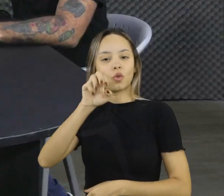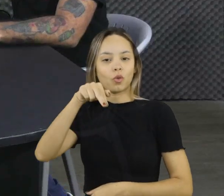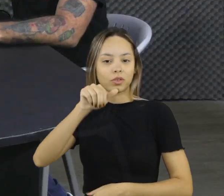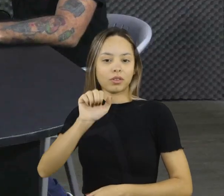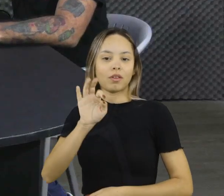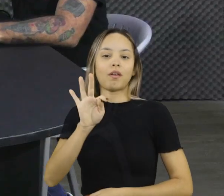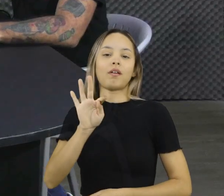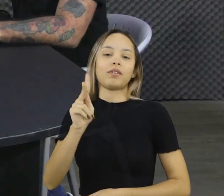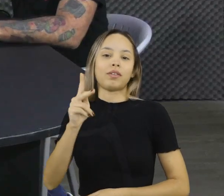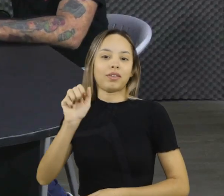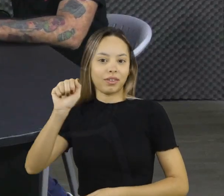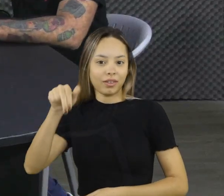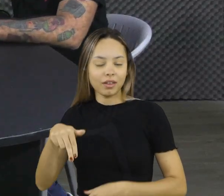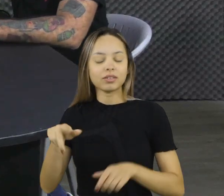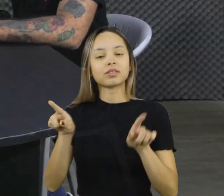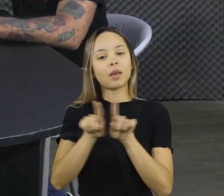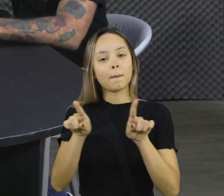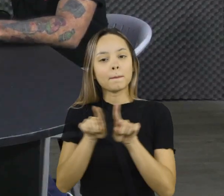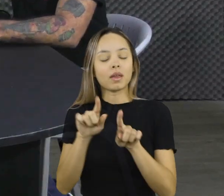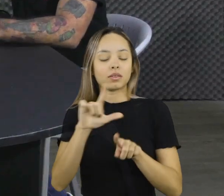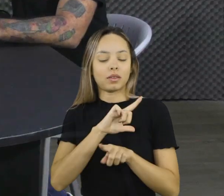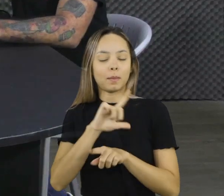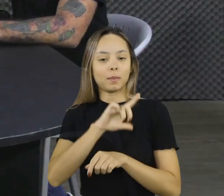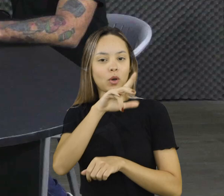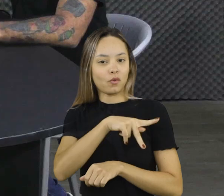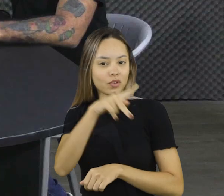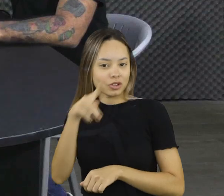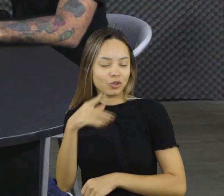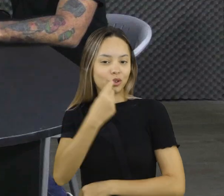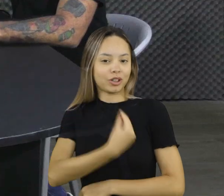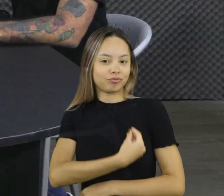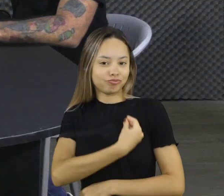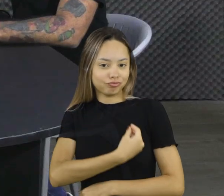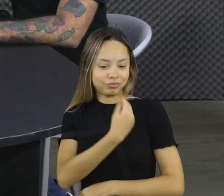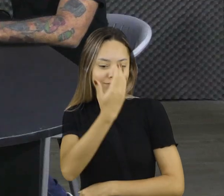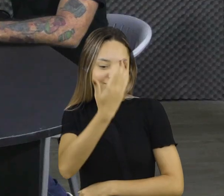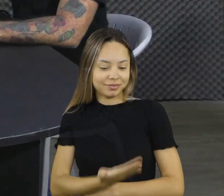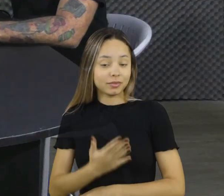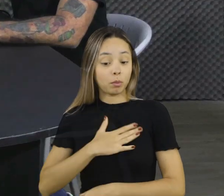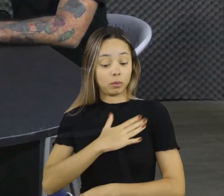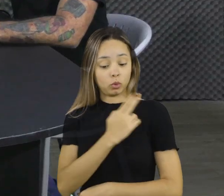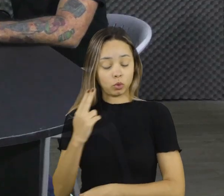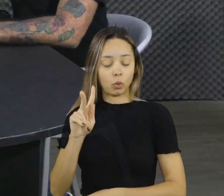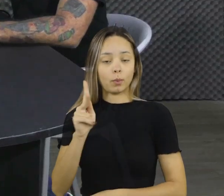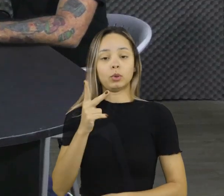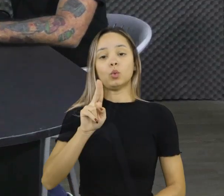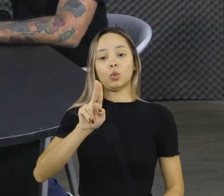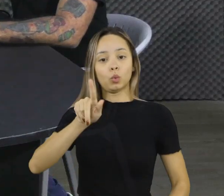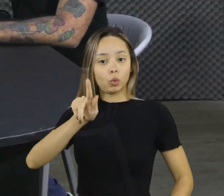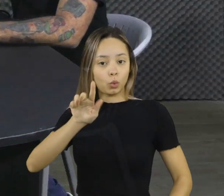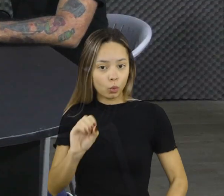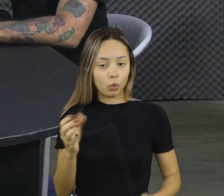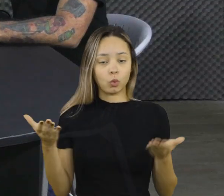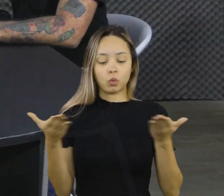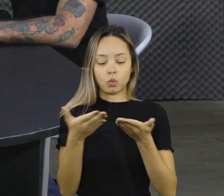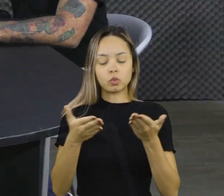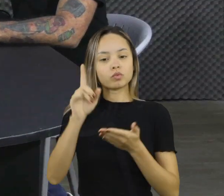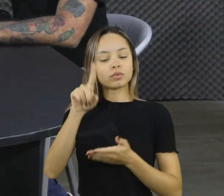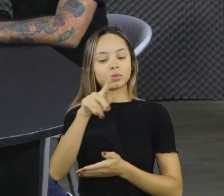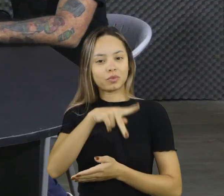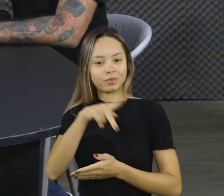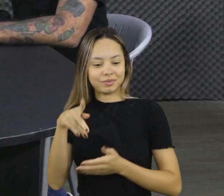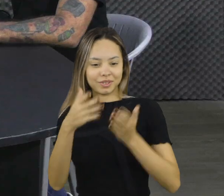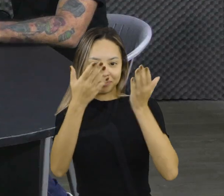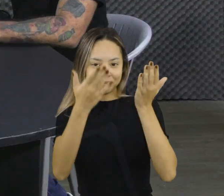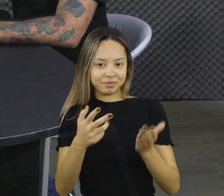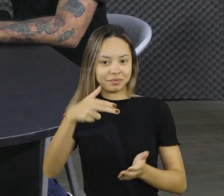e a produção da queridíssima professora Angélica Renepon. O meu nome é Hugo Regis e hoje nós estamos recebendo a professora Nilma